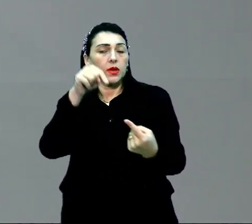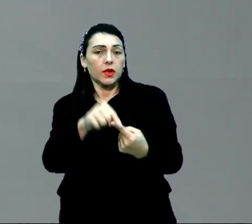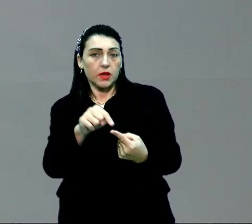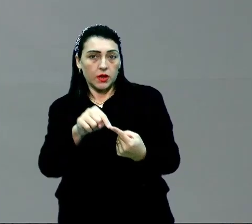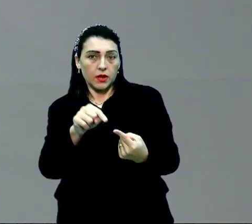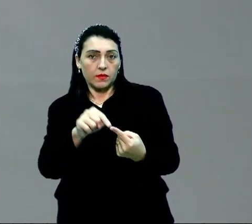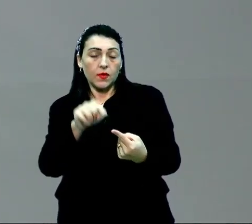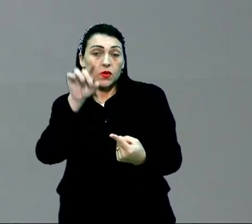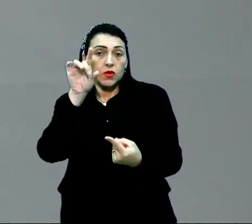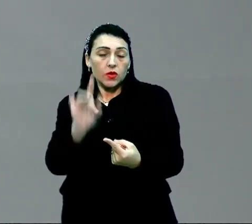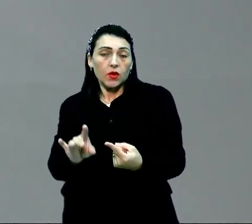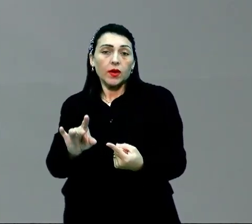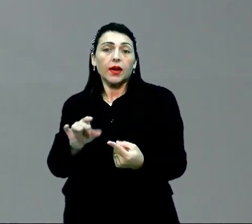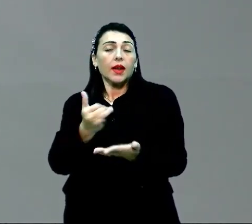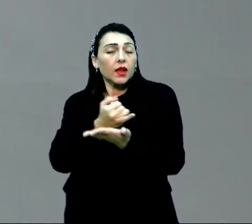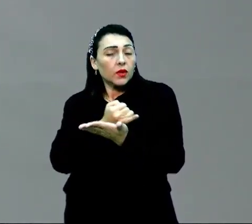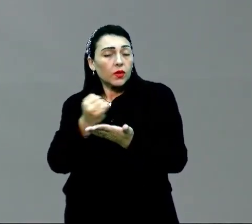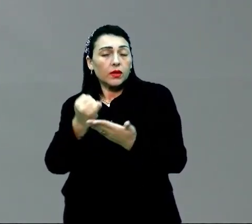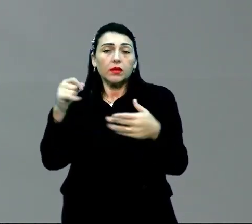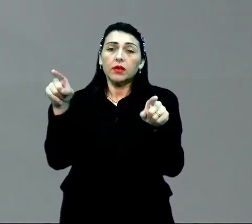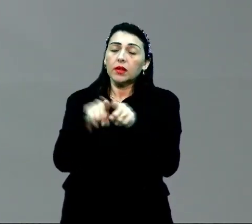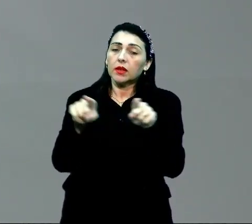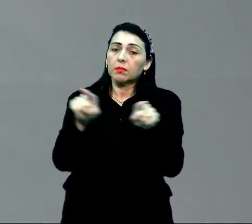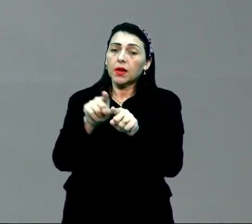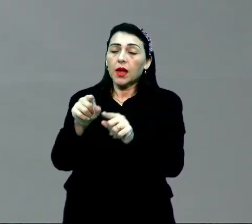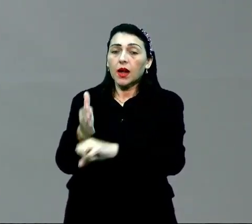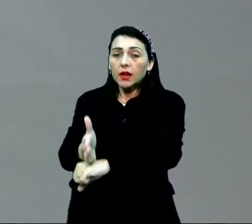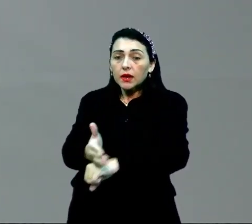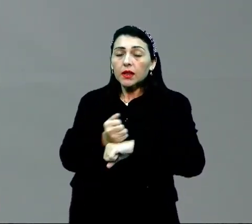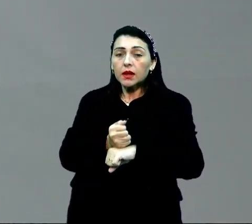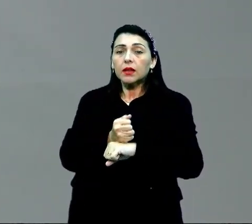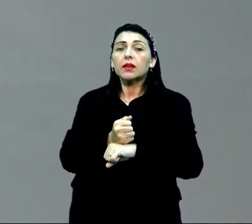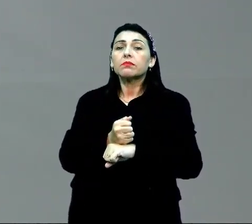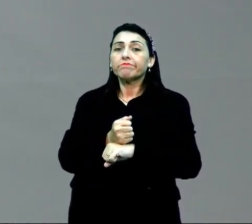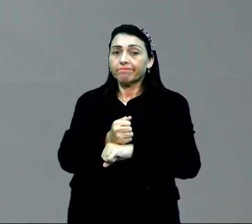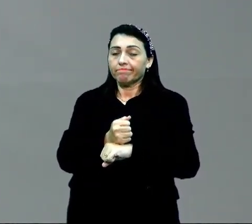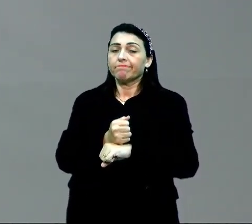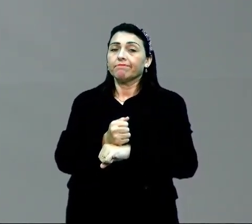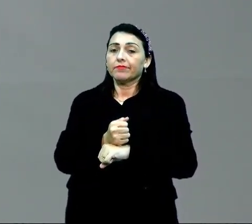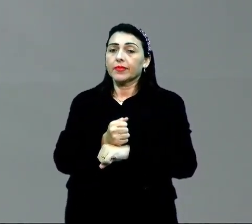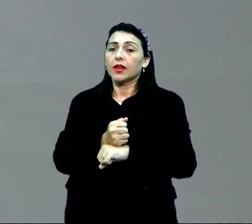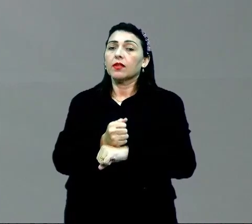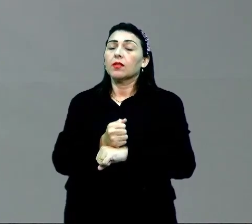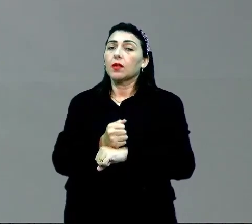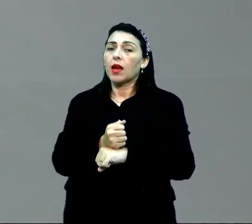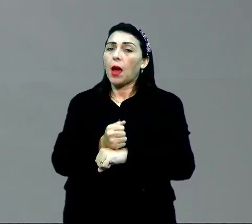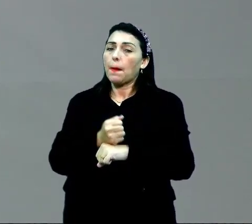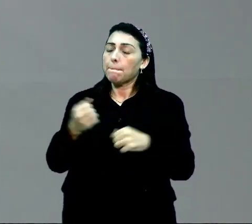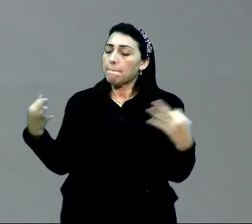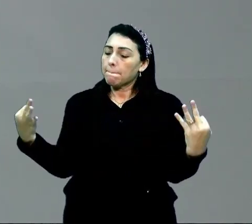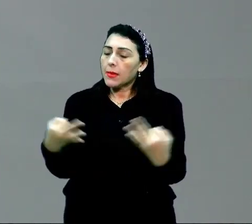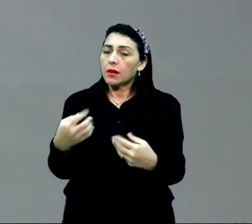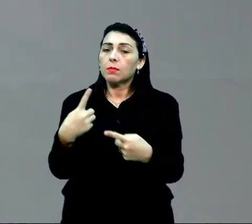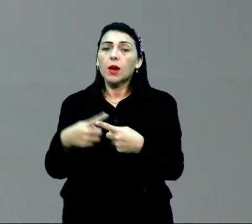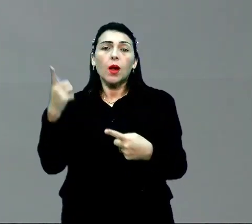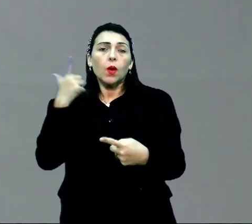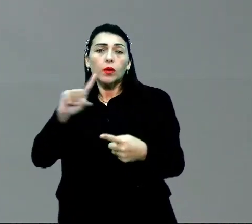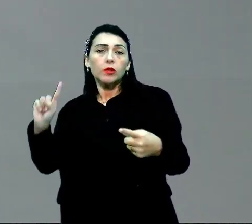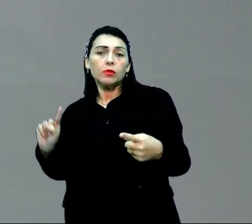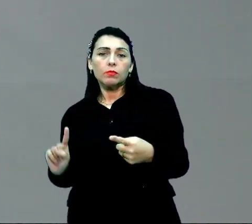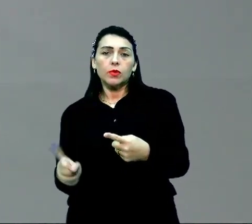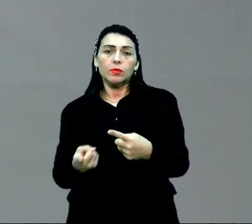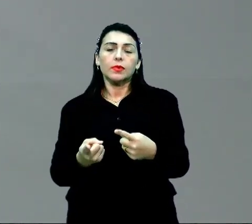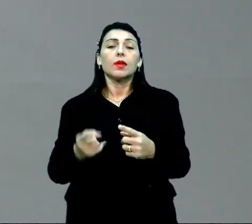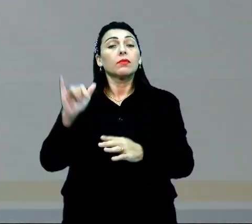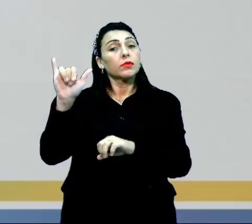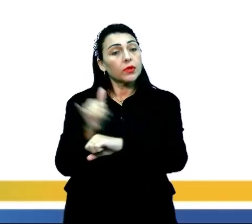objetiva. Só que lá na introdução também ela antecipou a intervenção. E ela foi muito brilhante, porque ela alcançou os 1000 pontos. Essa é uma